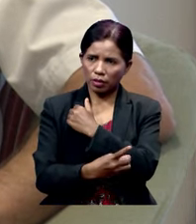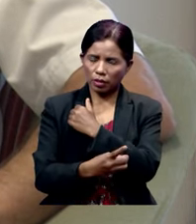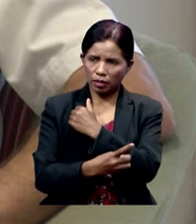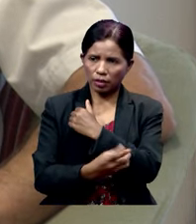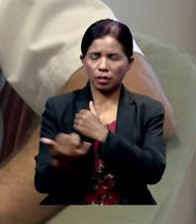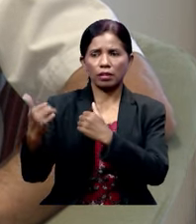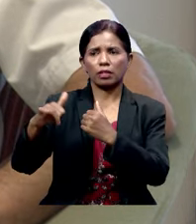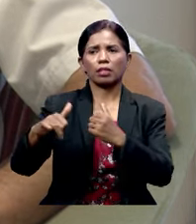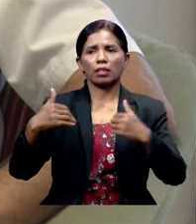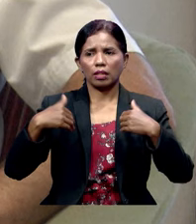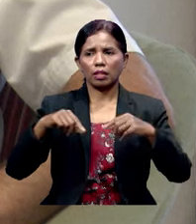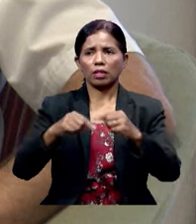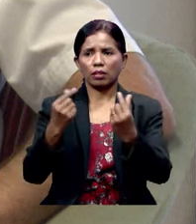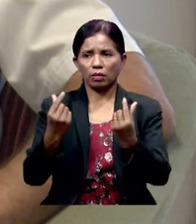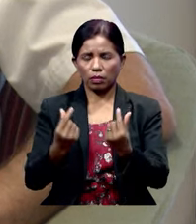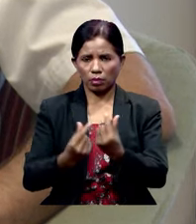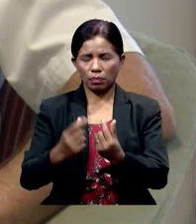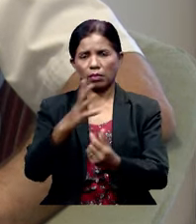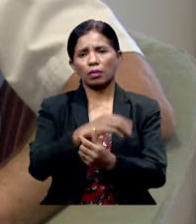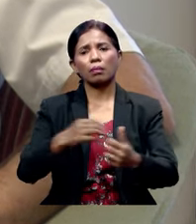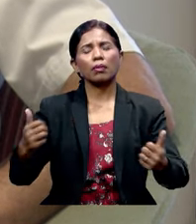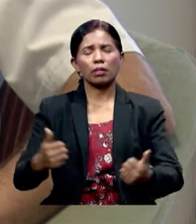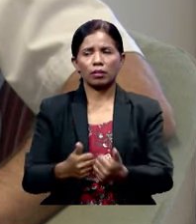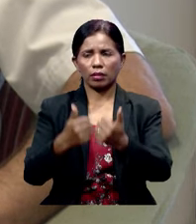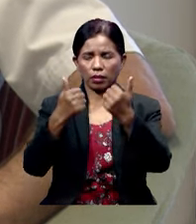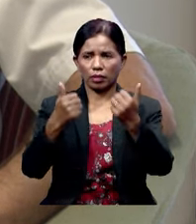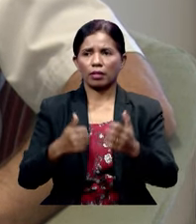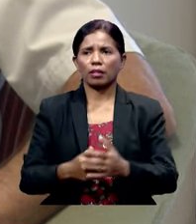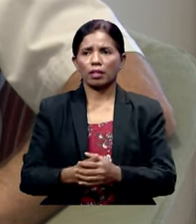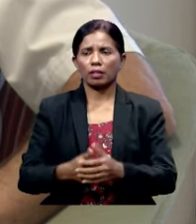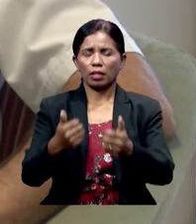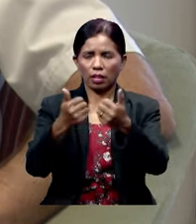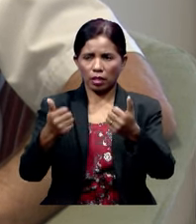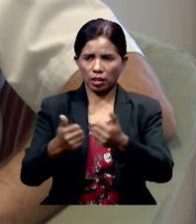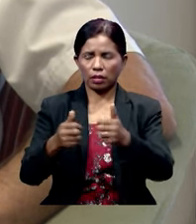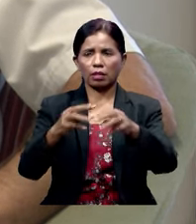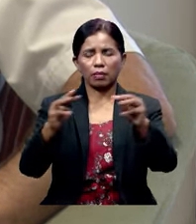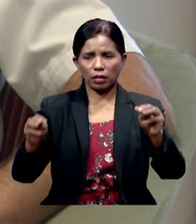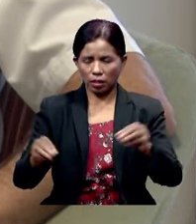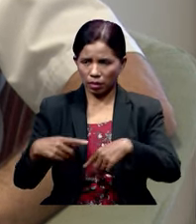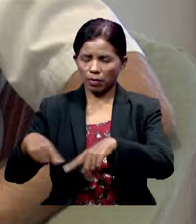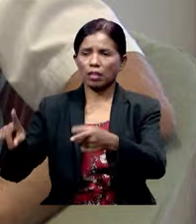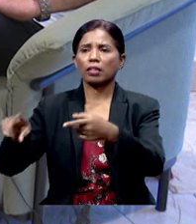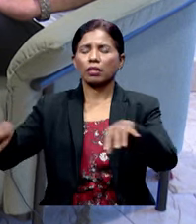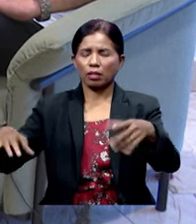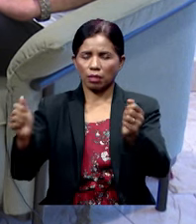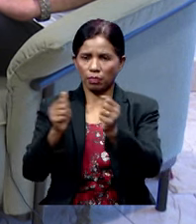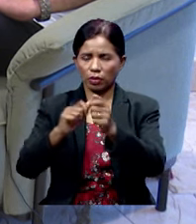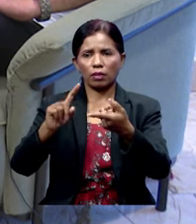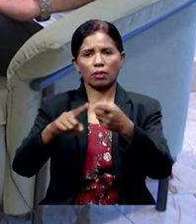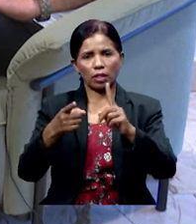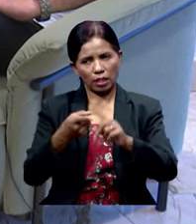eles tem a equipa de ta wondo ta wondo é uma arte marcial que vem da Coreia muito parecida com Karate